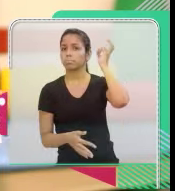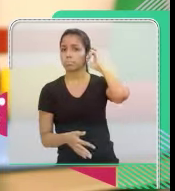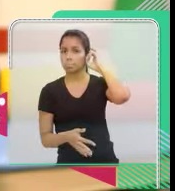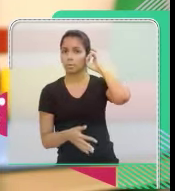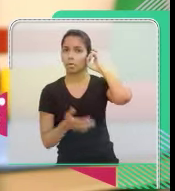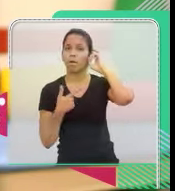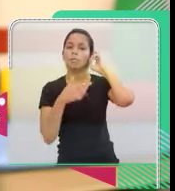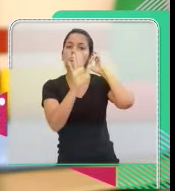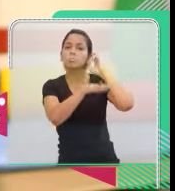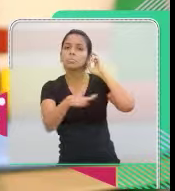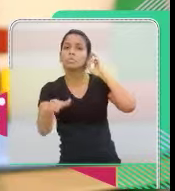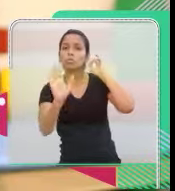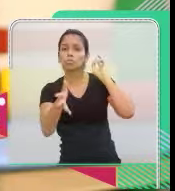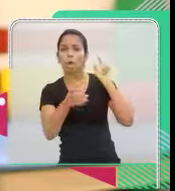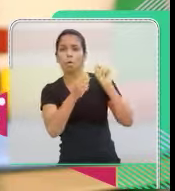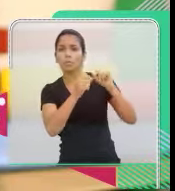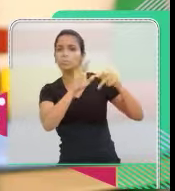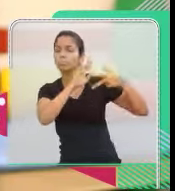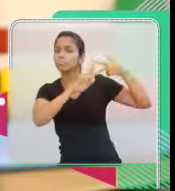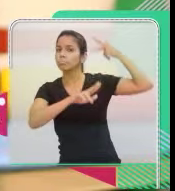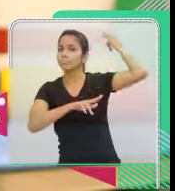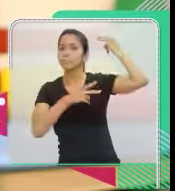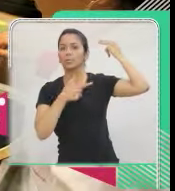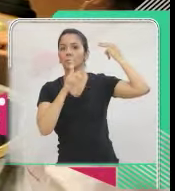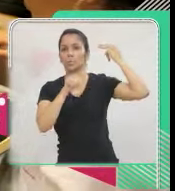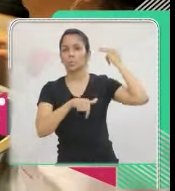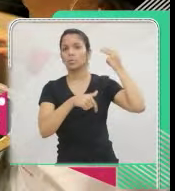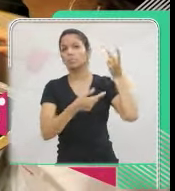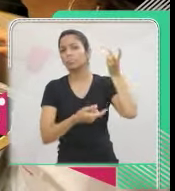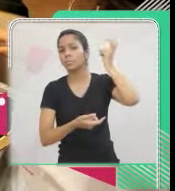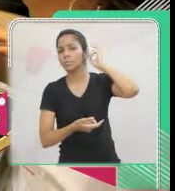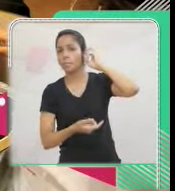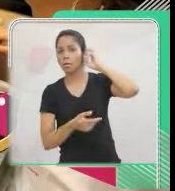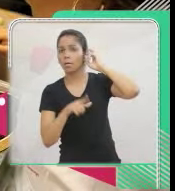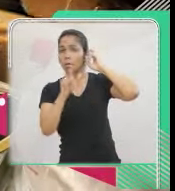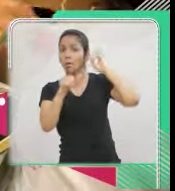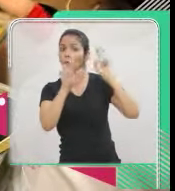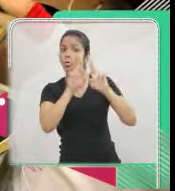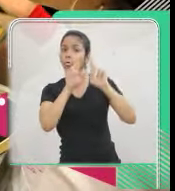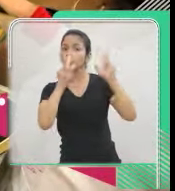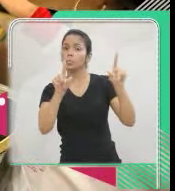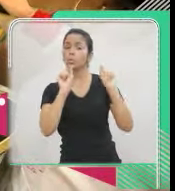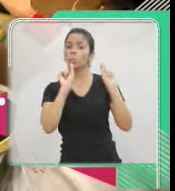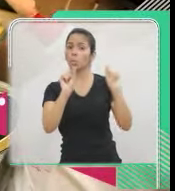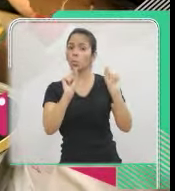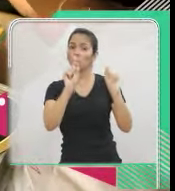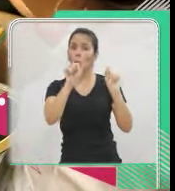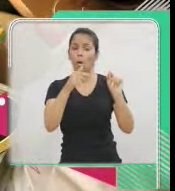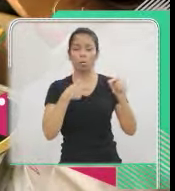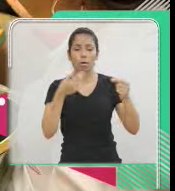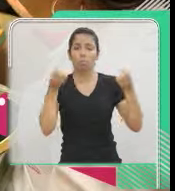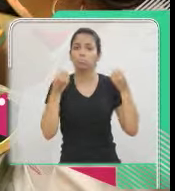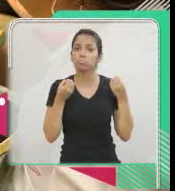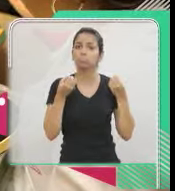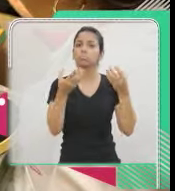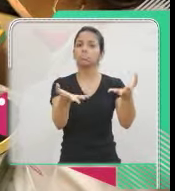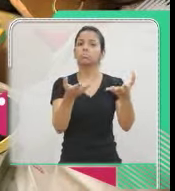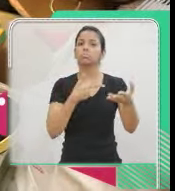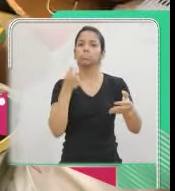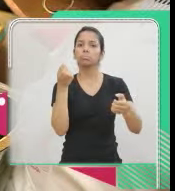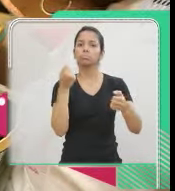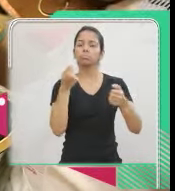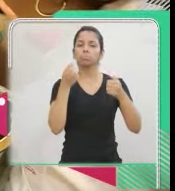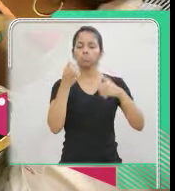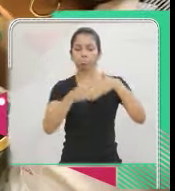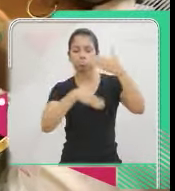implantadas, as crianças que já realizaram a cirurgia de implante coclear. E o nosso diferencial é